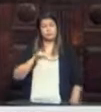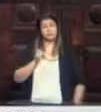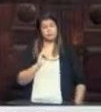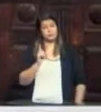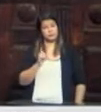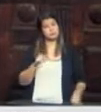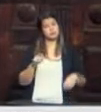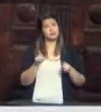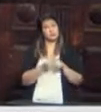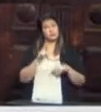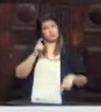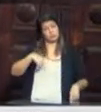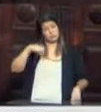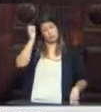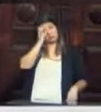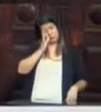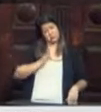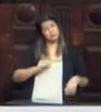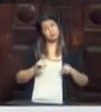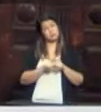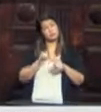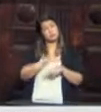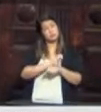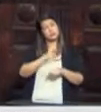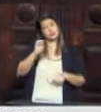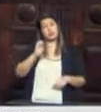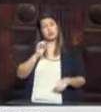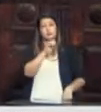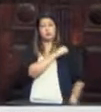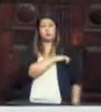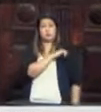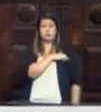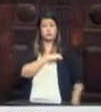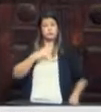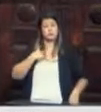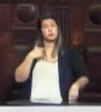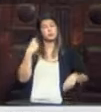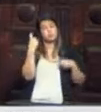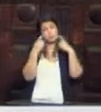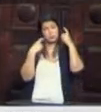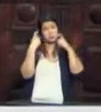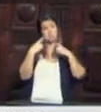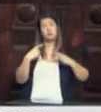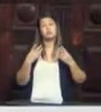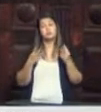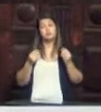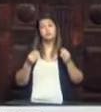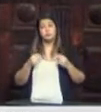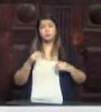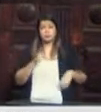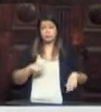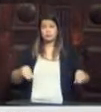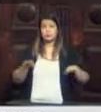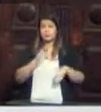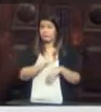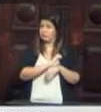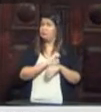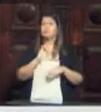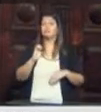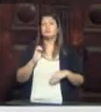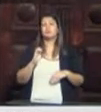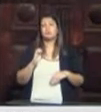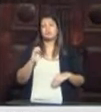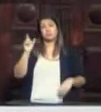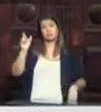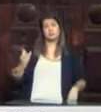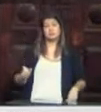é para o estado do Rio de Janeiro. Me preocupa muito a forma como o estado do Rio de Janeiro se comporta diante de